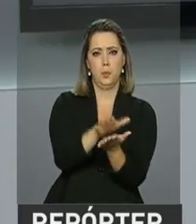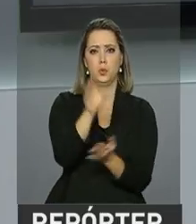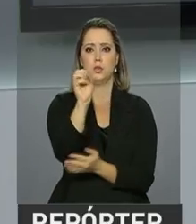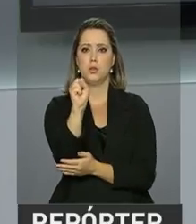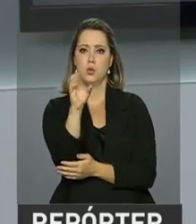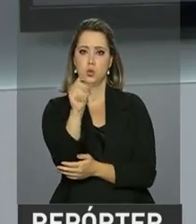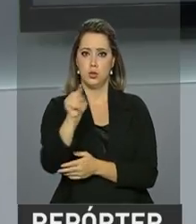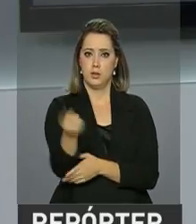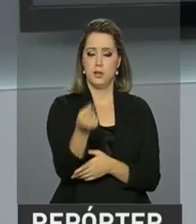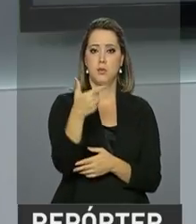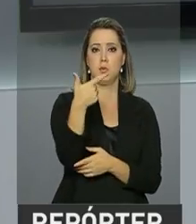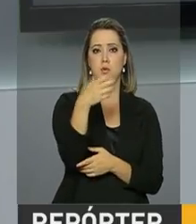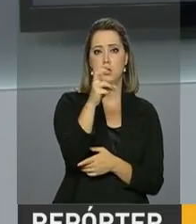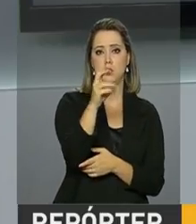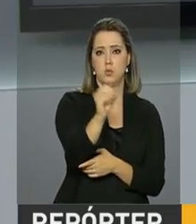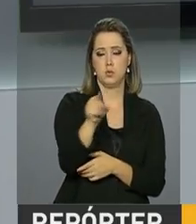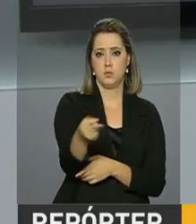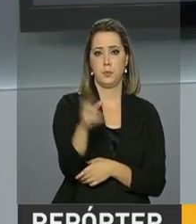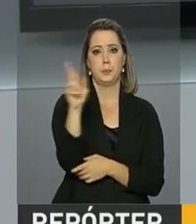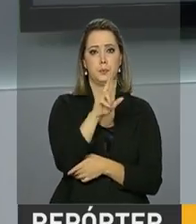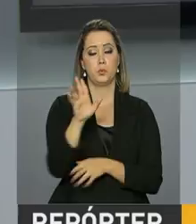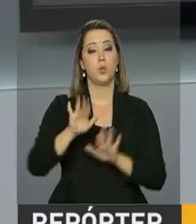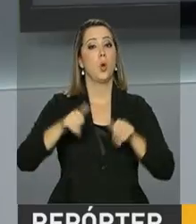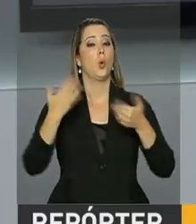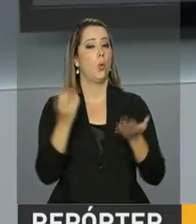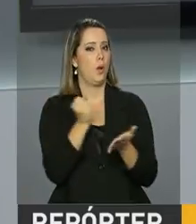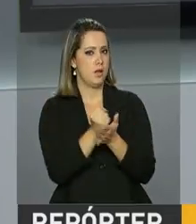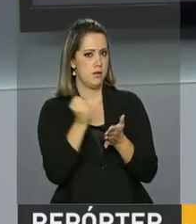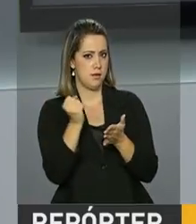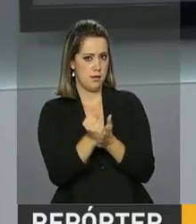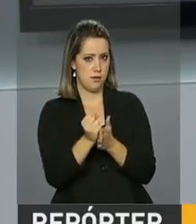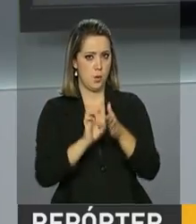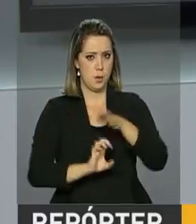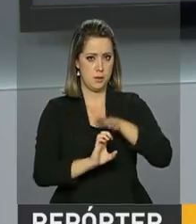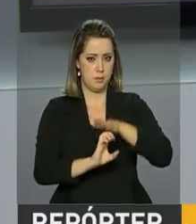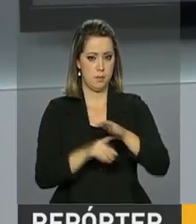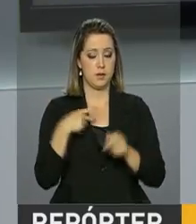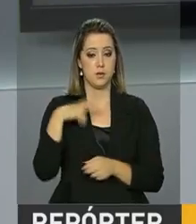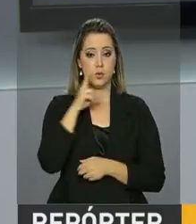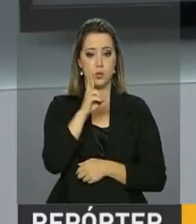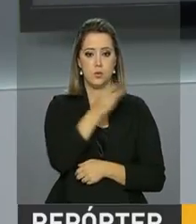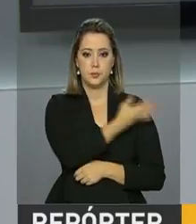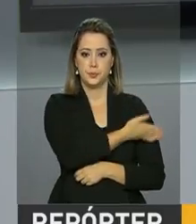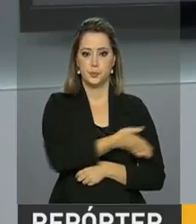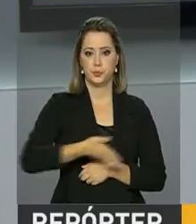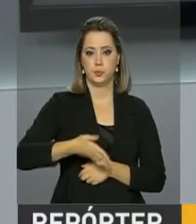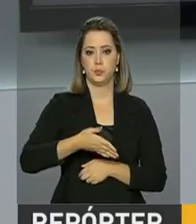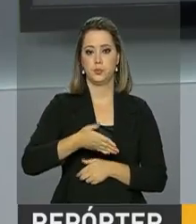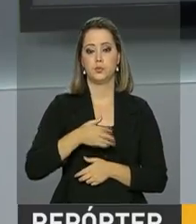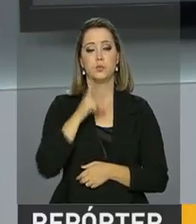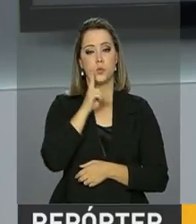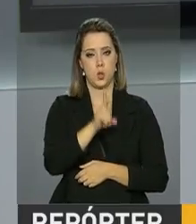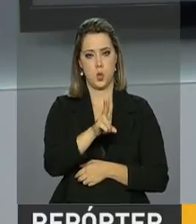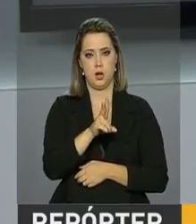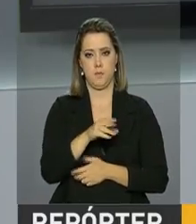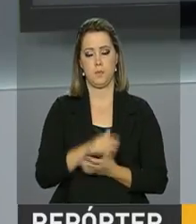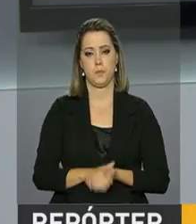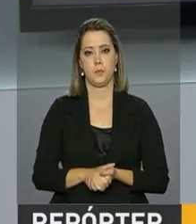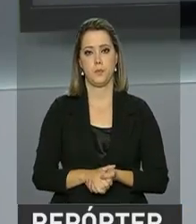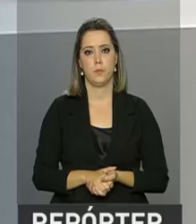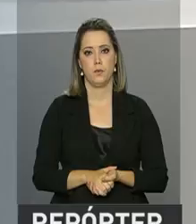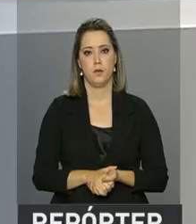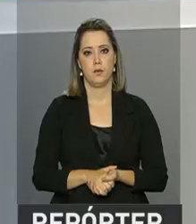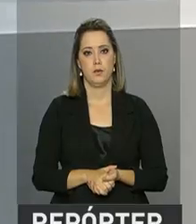250.000 para saber quais planos estão suspensos é só acessar a página da ANS na